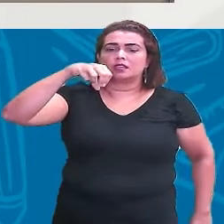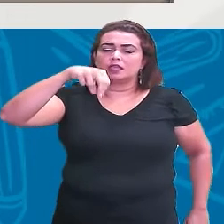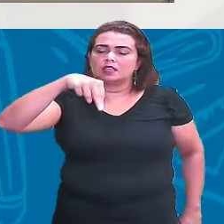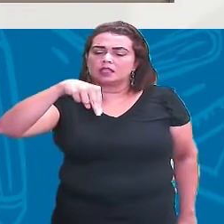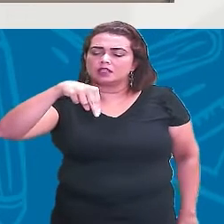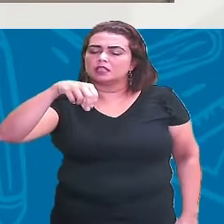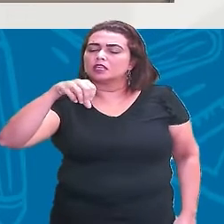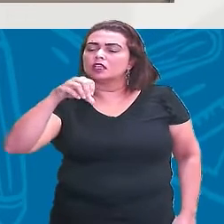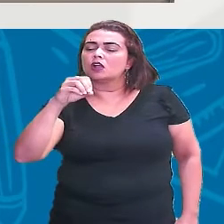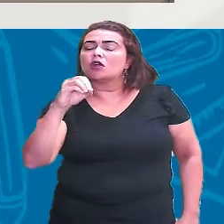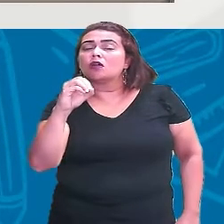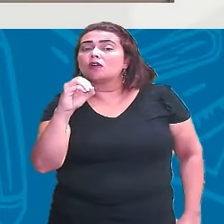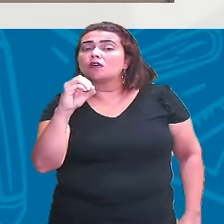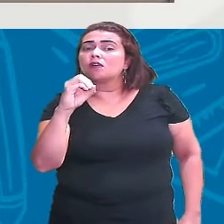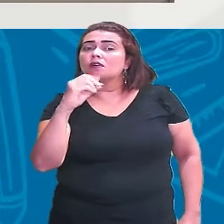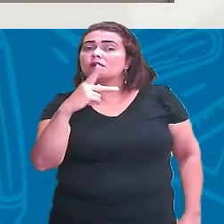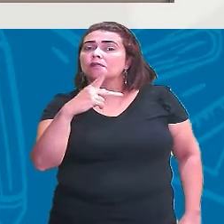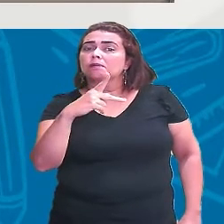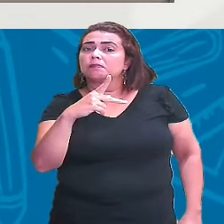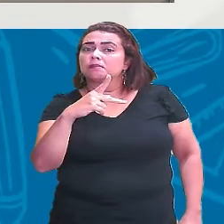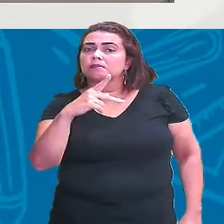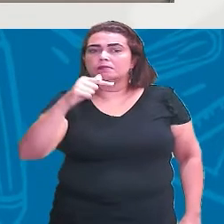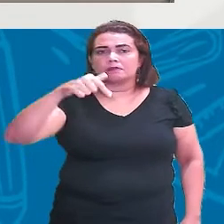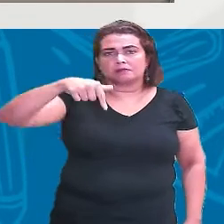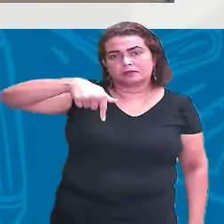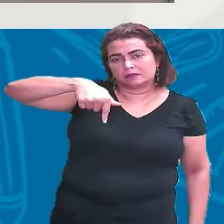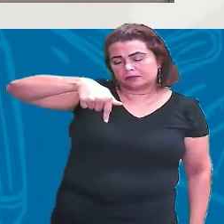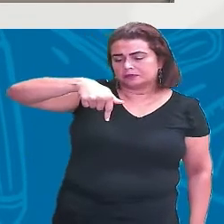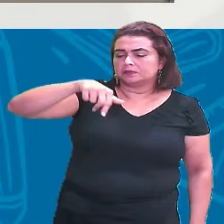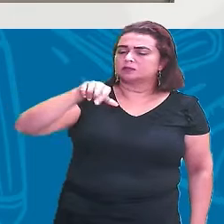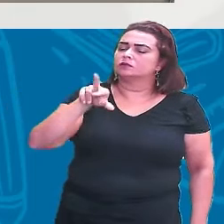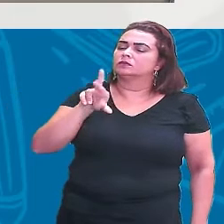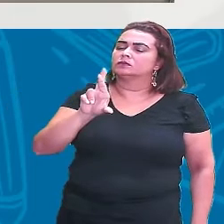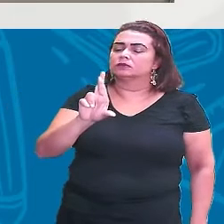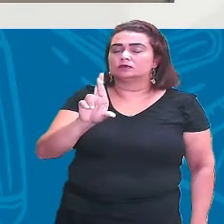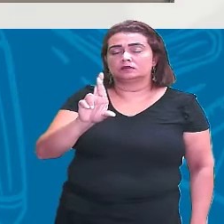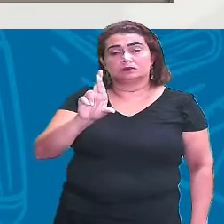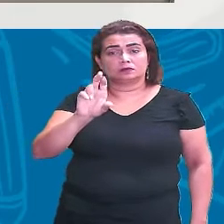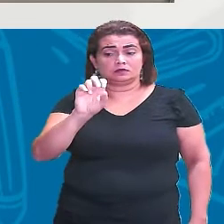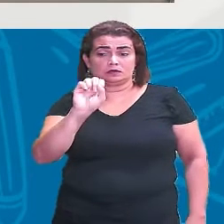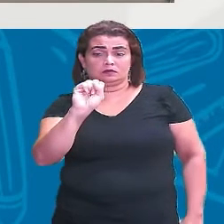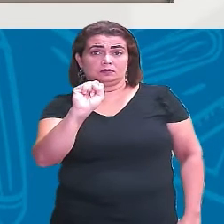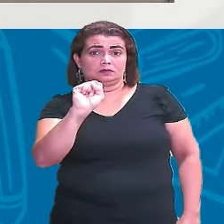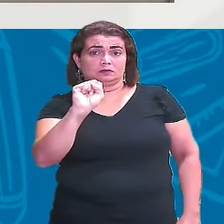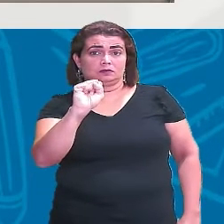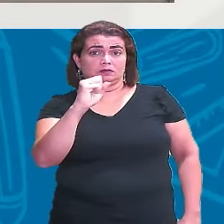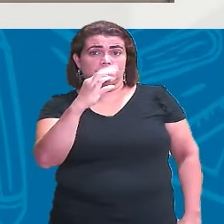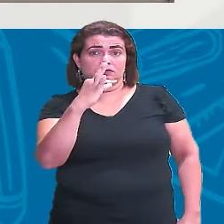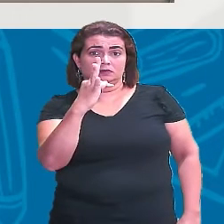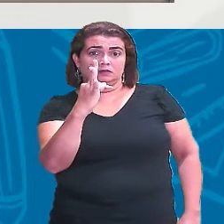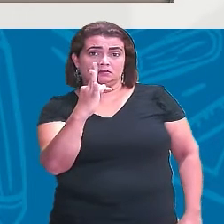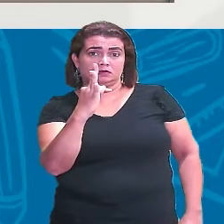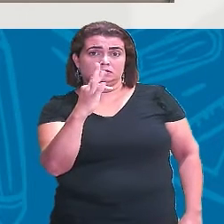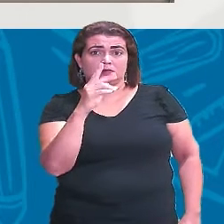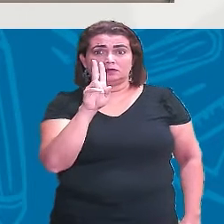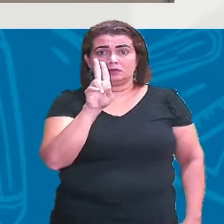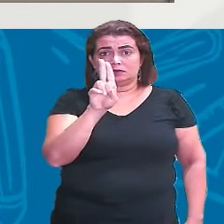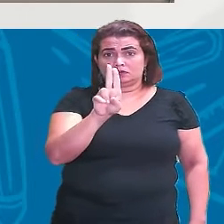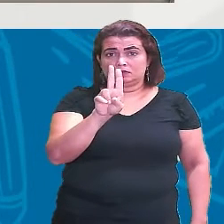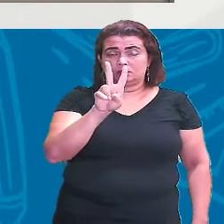M, N, O, P, Q, R, S,